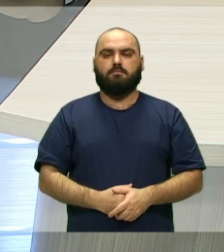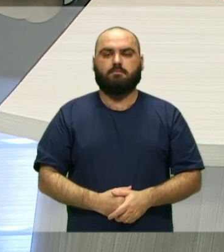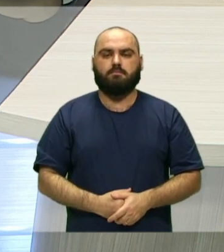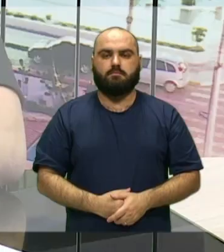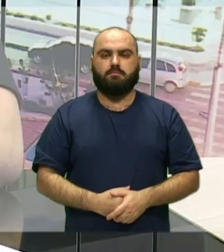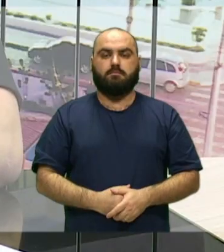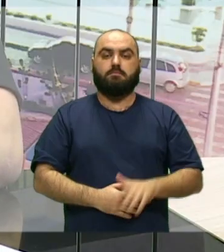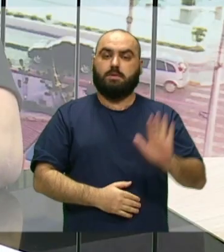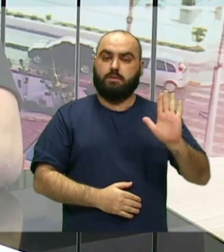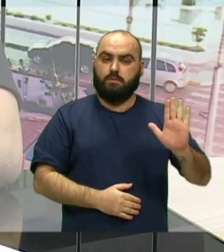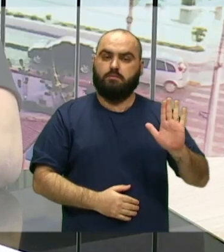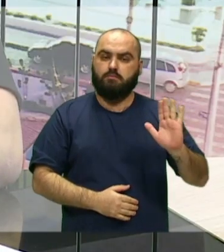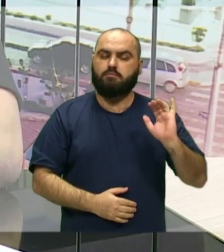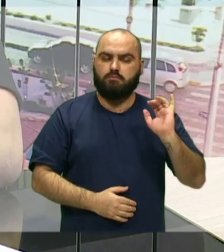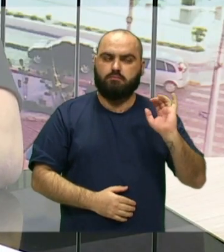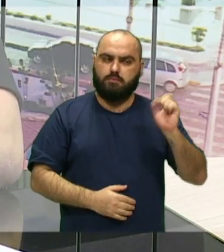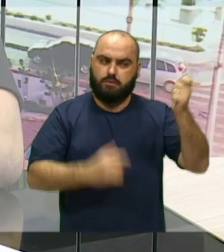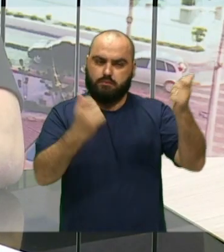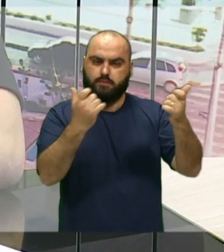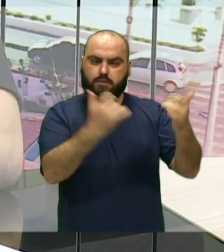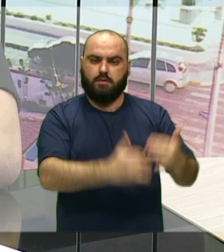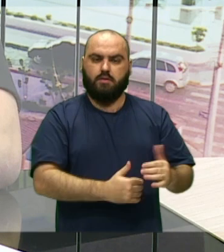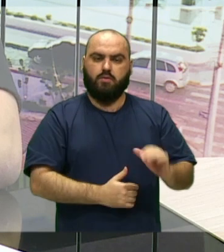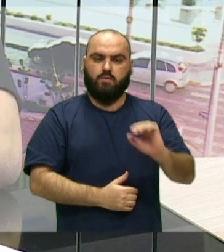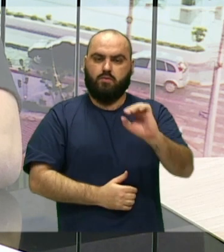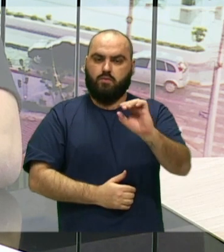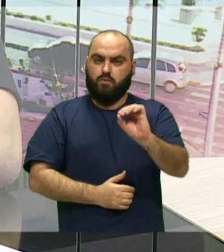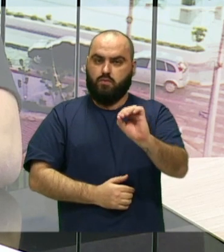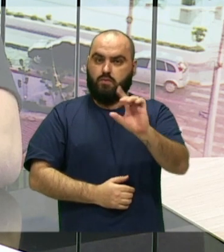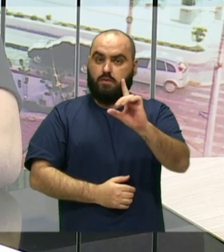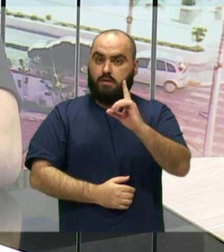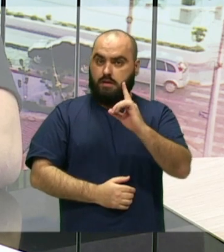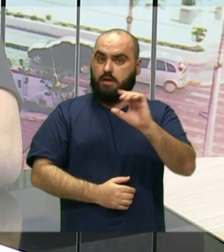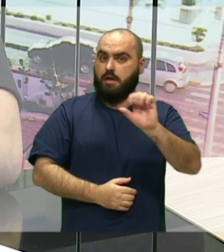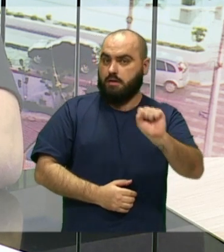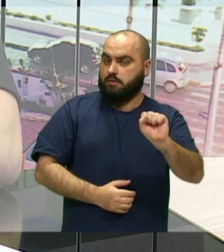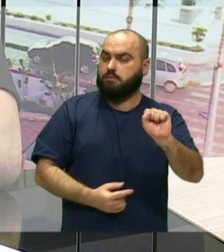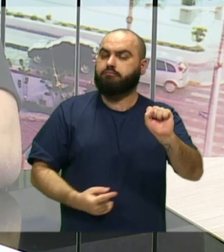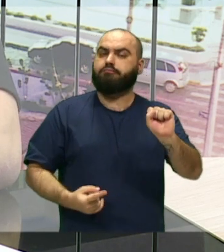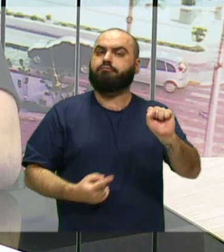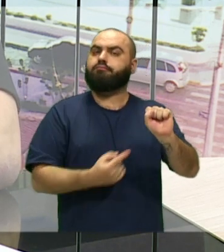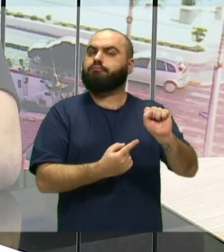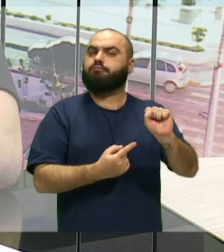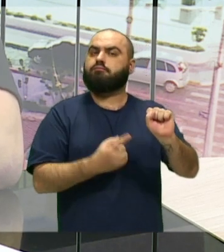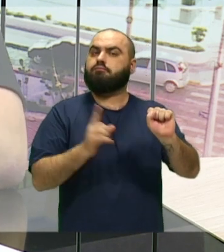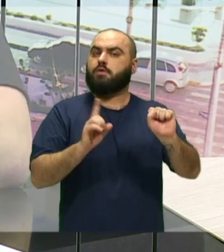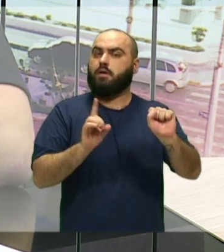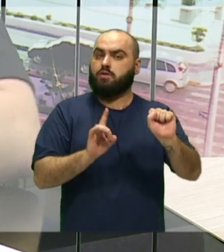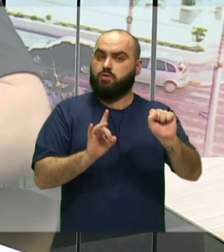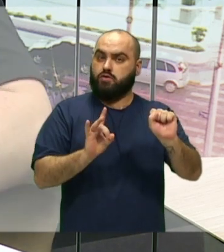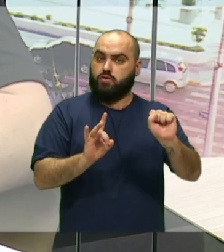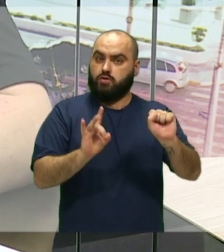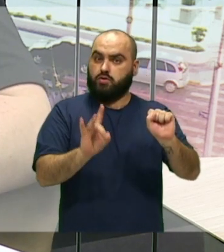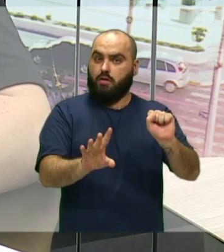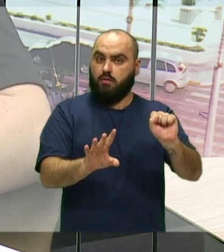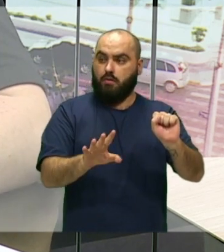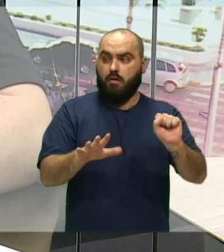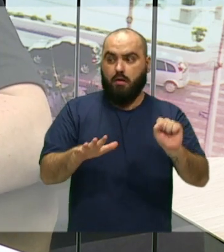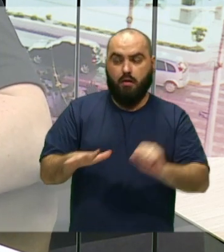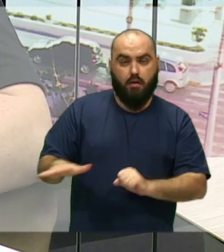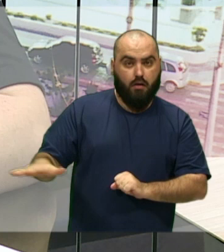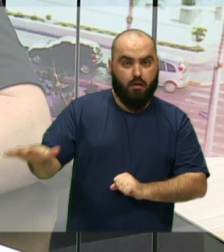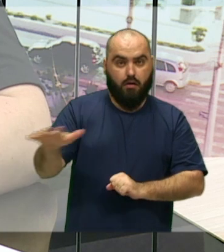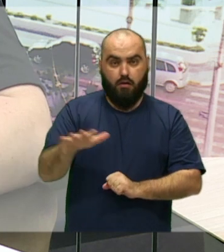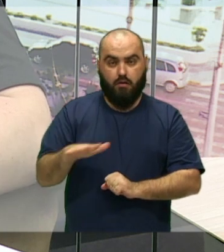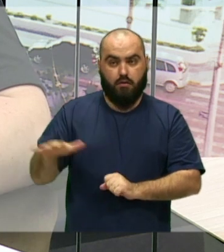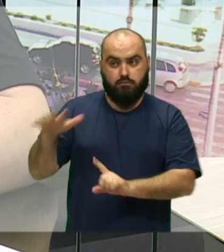falar é que os objetivos do desenvolvimento sustentáveis eles não são apenas relacionados a